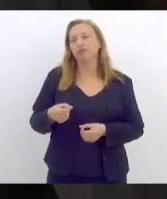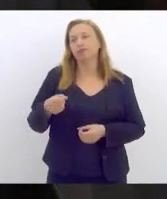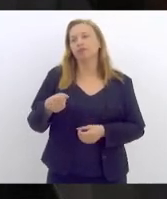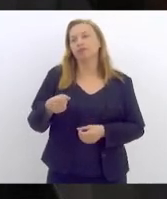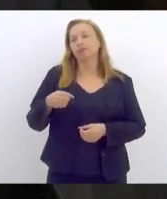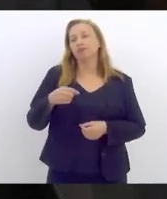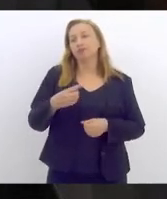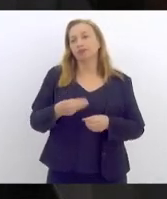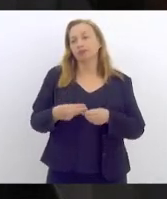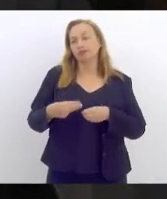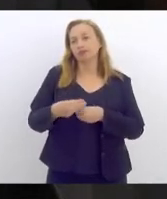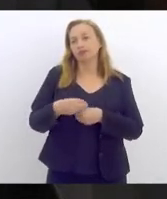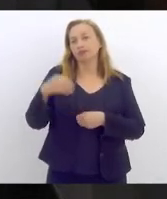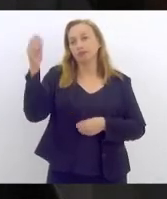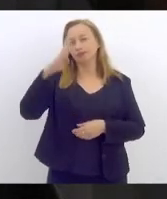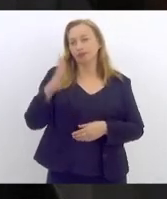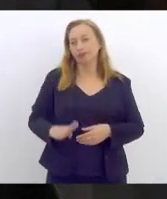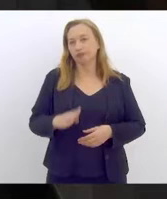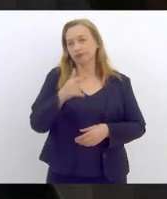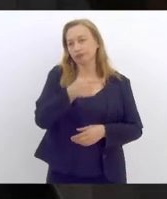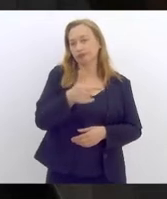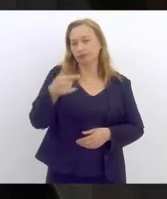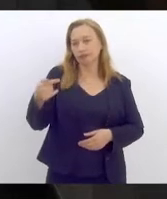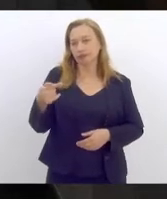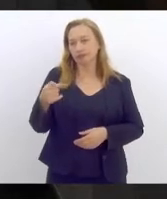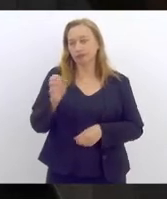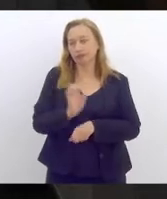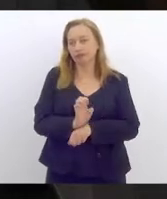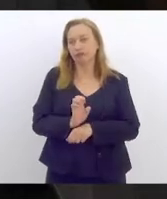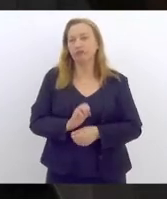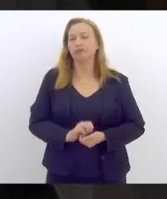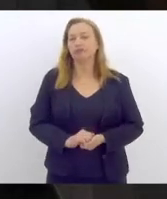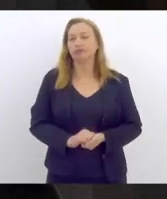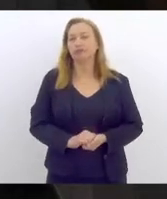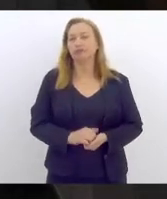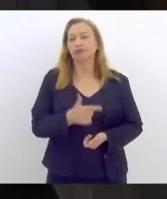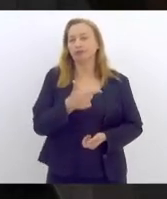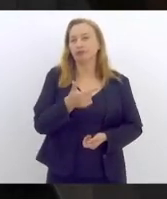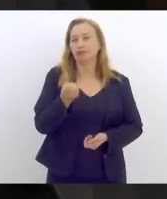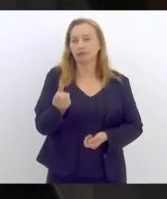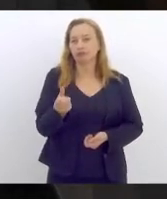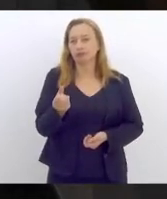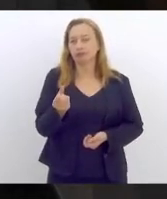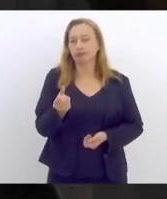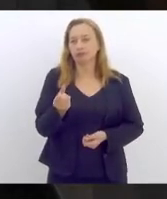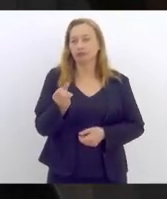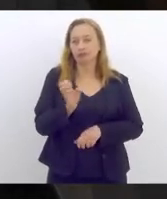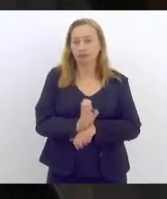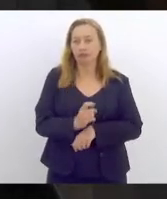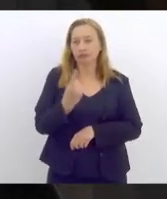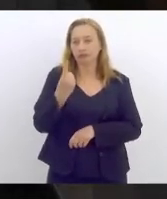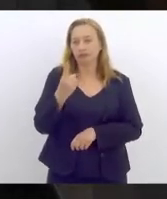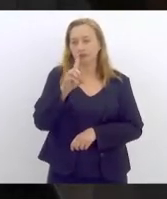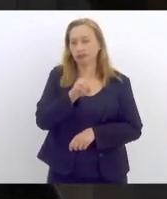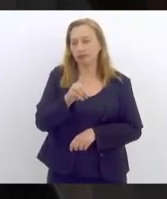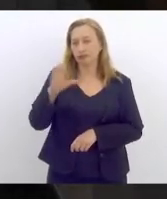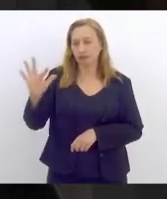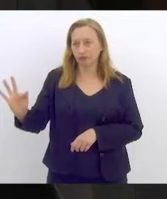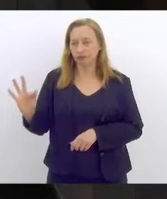e os 27 estados Isto é 26 estados e um Distrito Federal